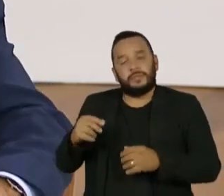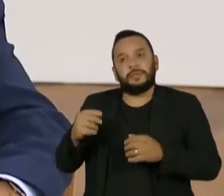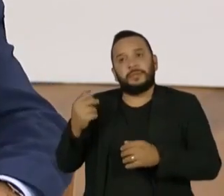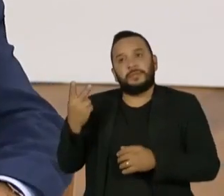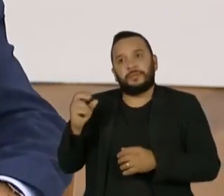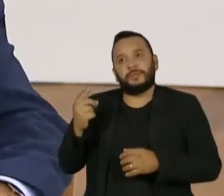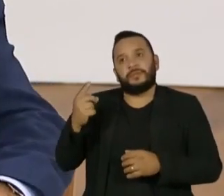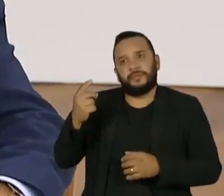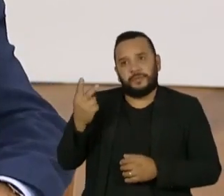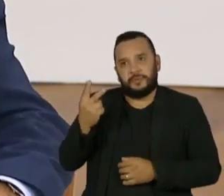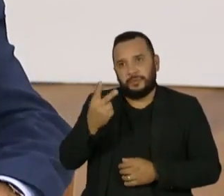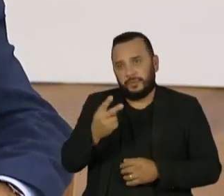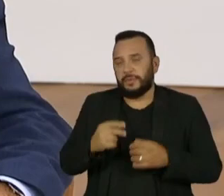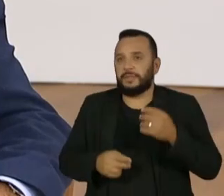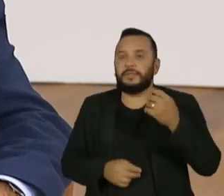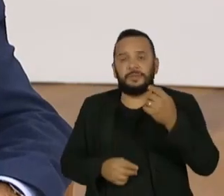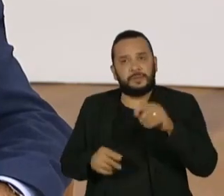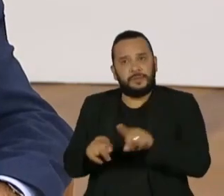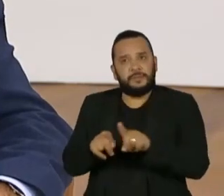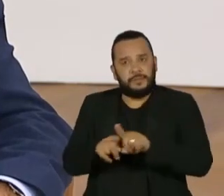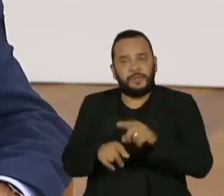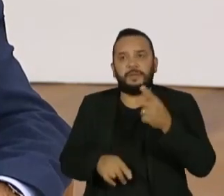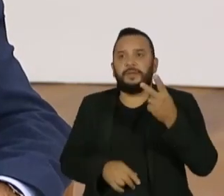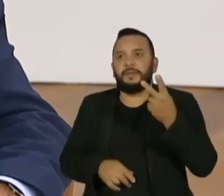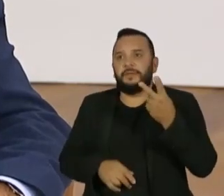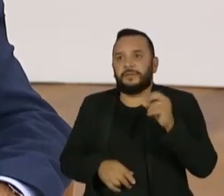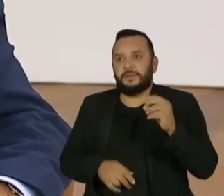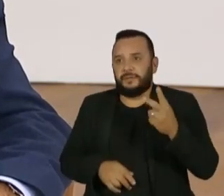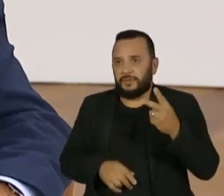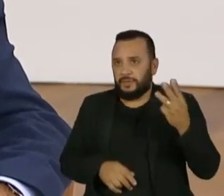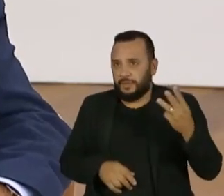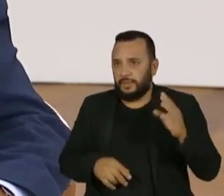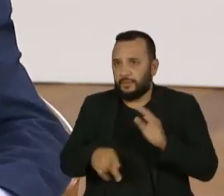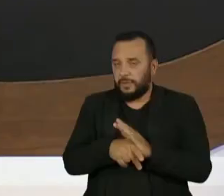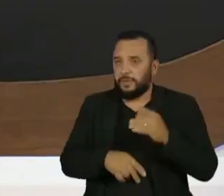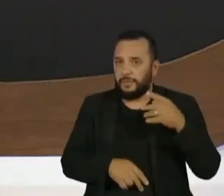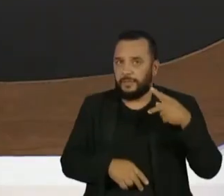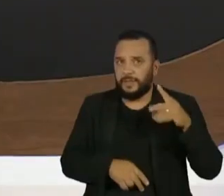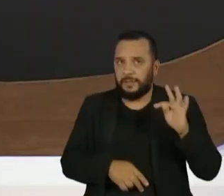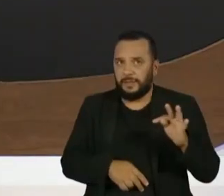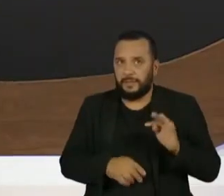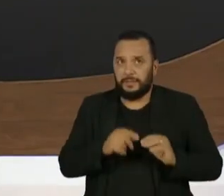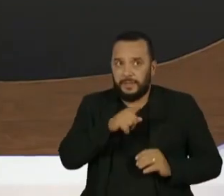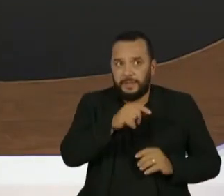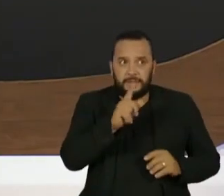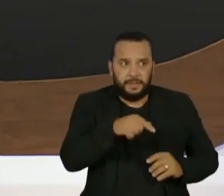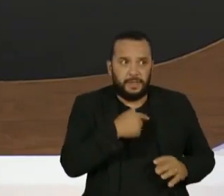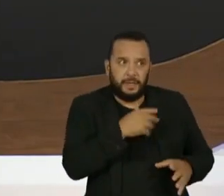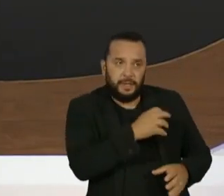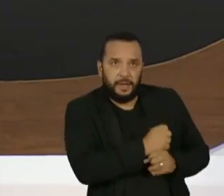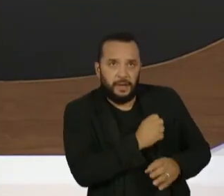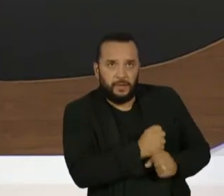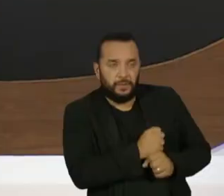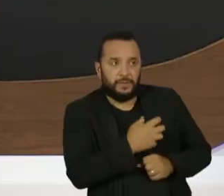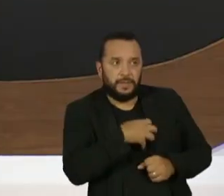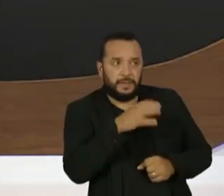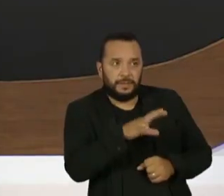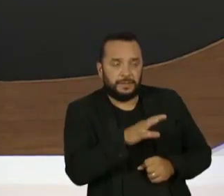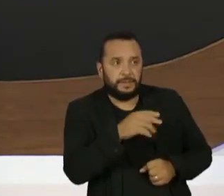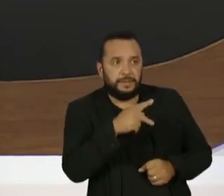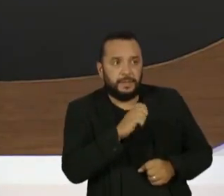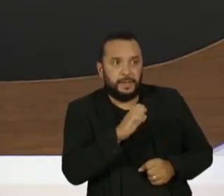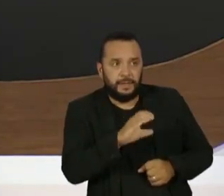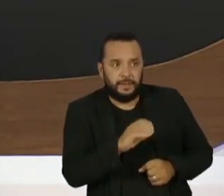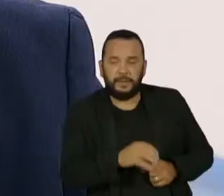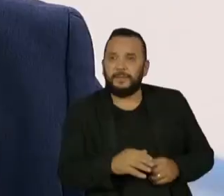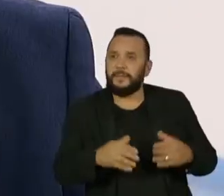PT e mais 30 de 24 do governo do PT. Não, então, mas esse foi o escalonamento feito na PEC. Pagou. O que